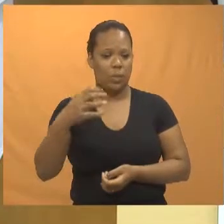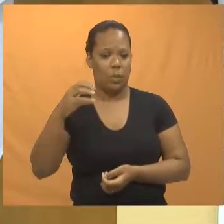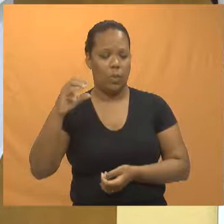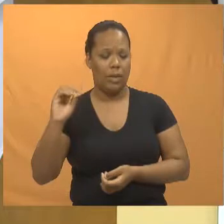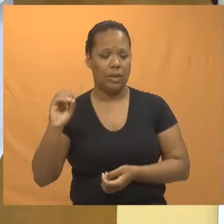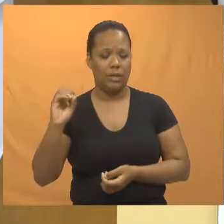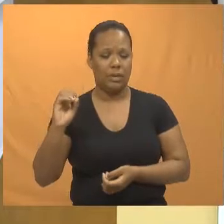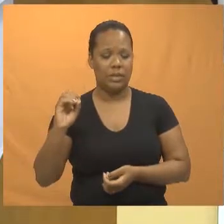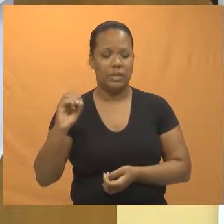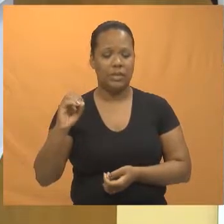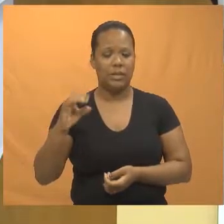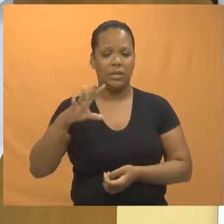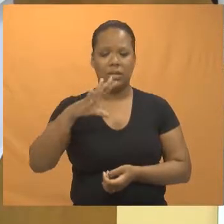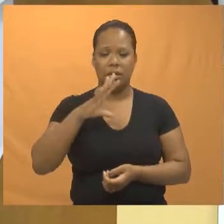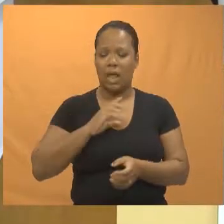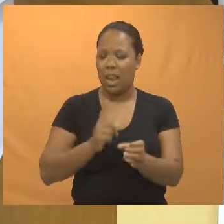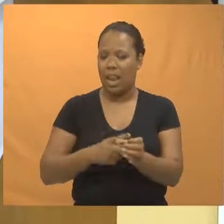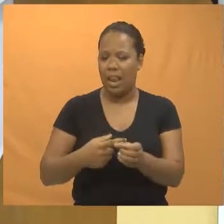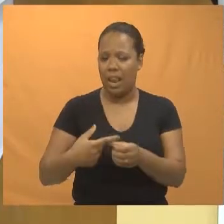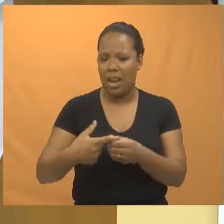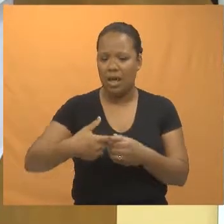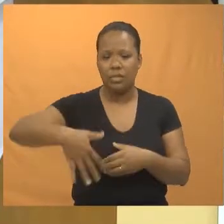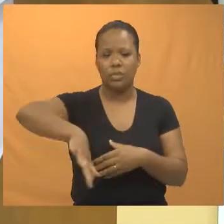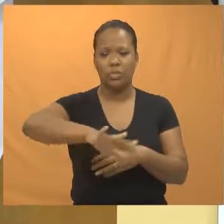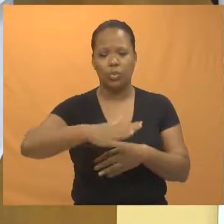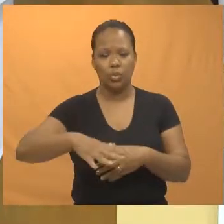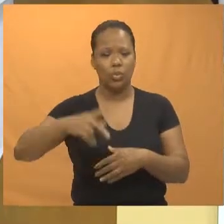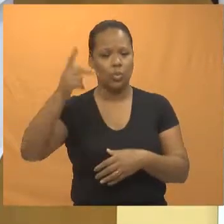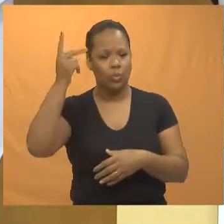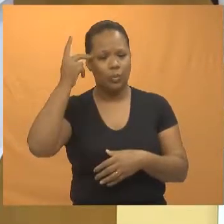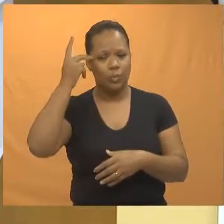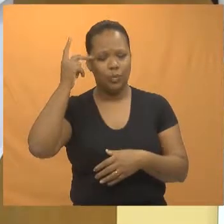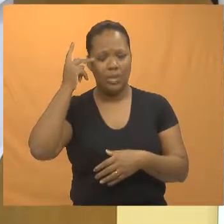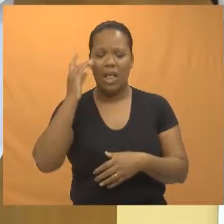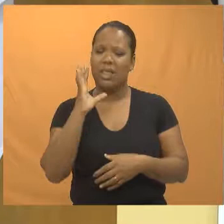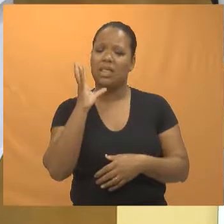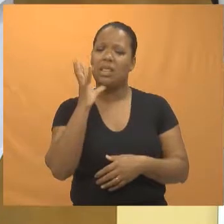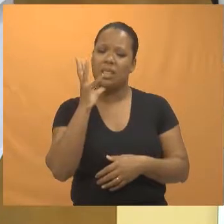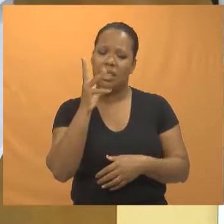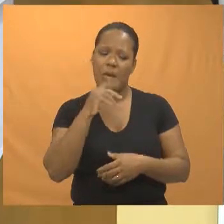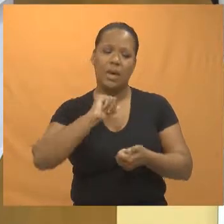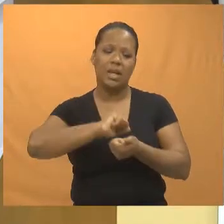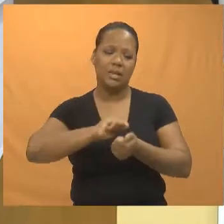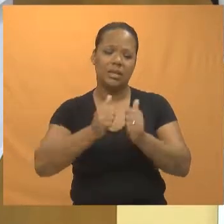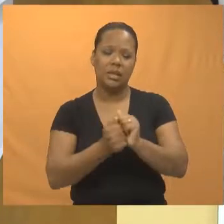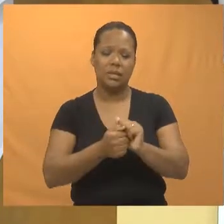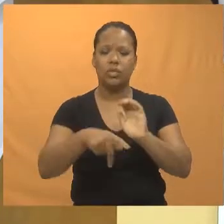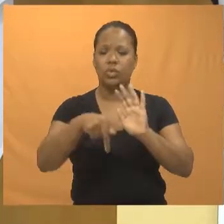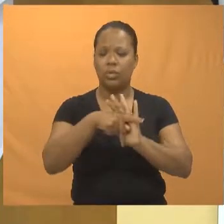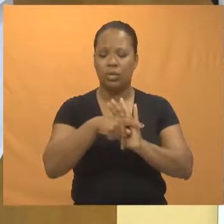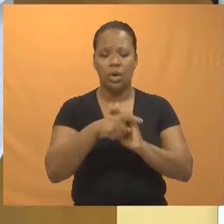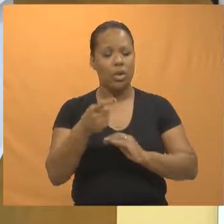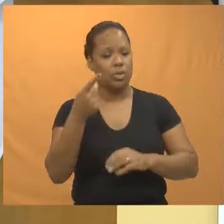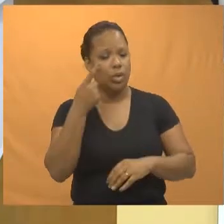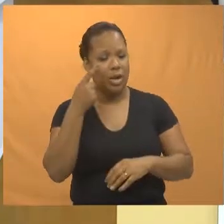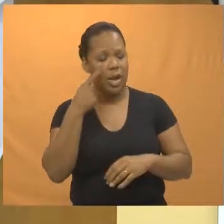645 municípios do nosso estado, é óbvio que em muitos casos há uma lentidão e inadequação dos processos de